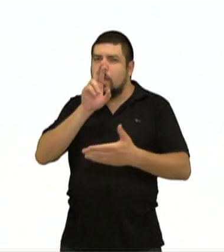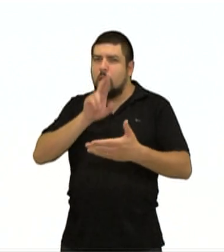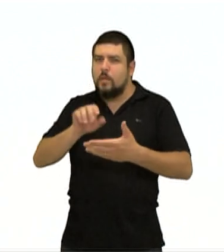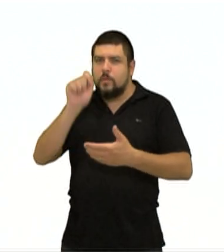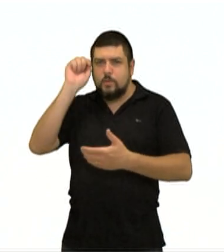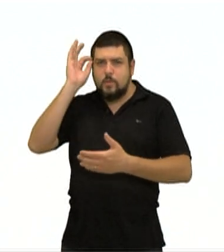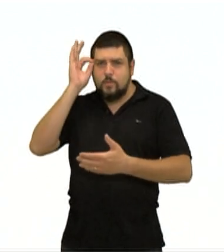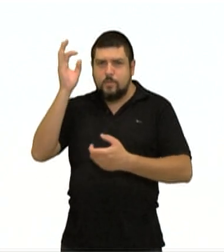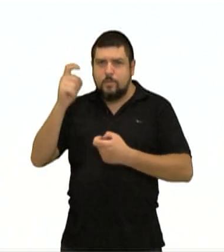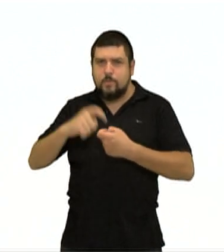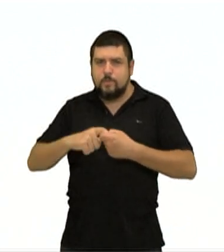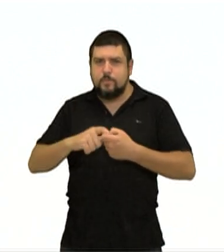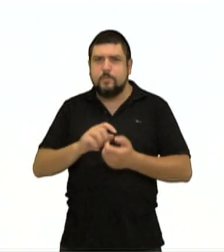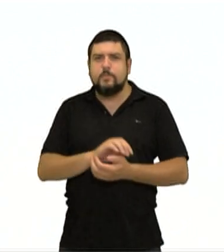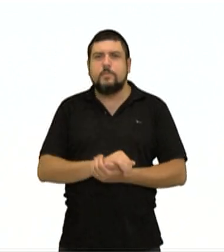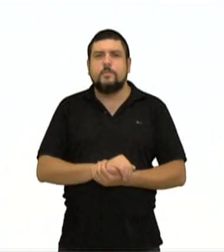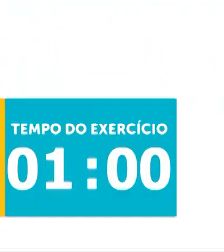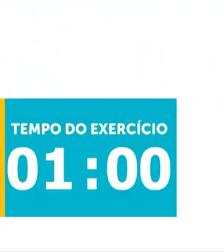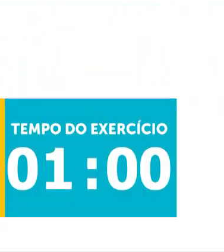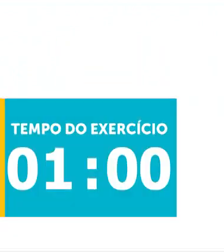eu já retorno.